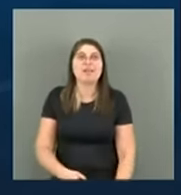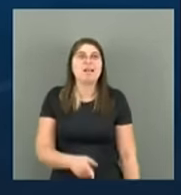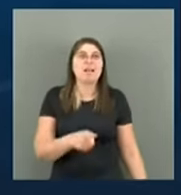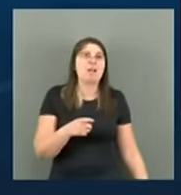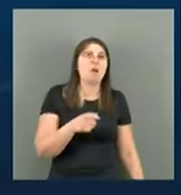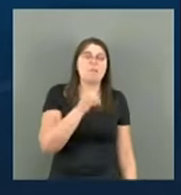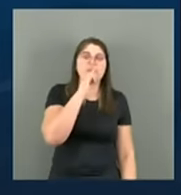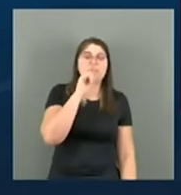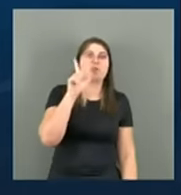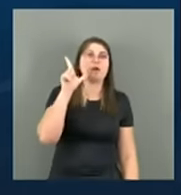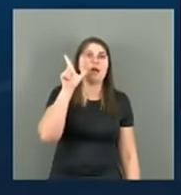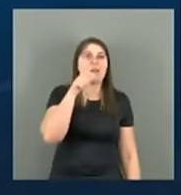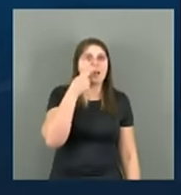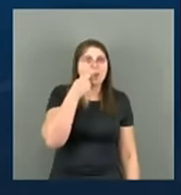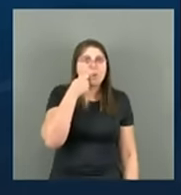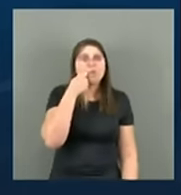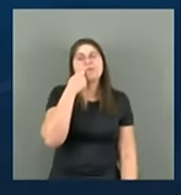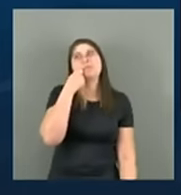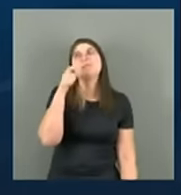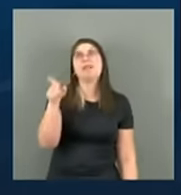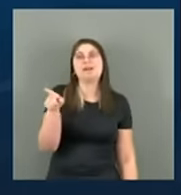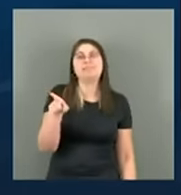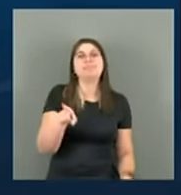Alagoas, primeira divisão de Alagoas.